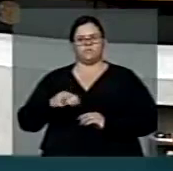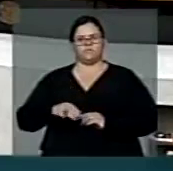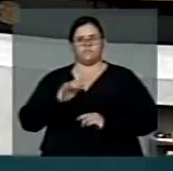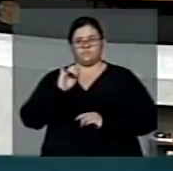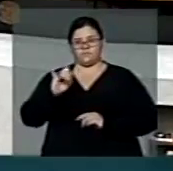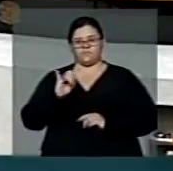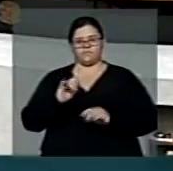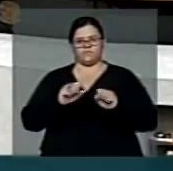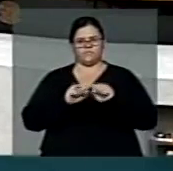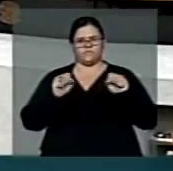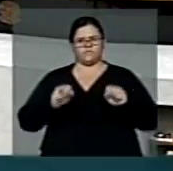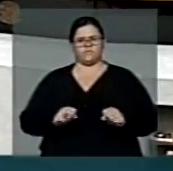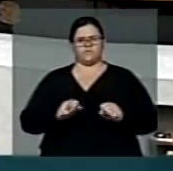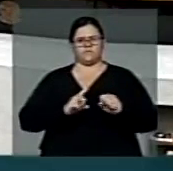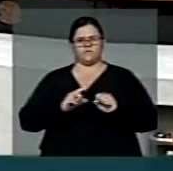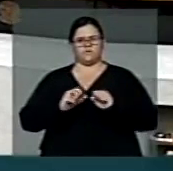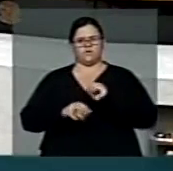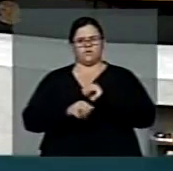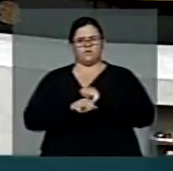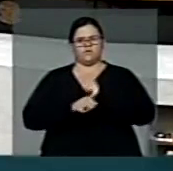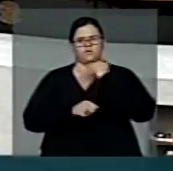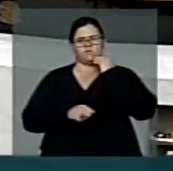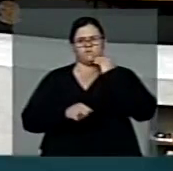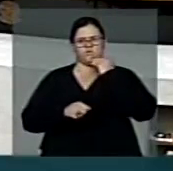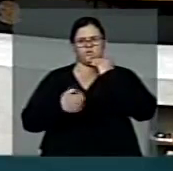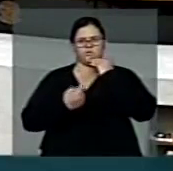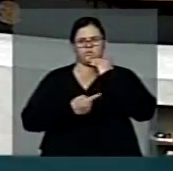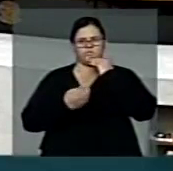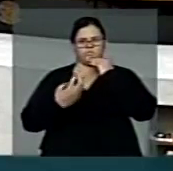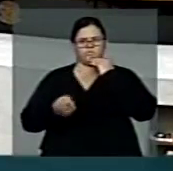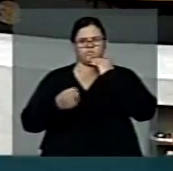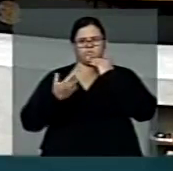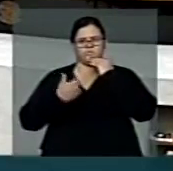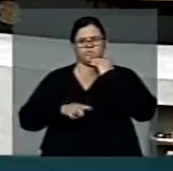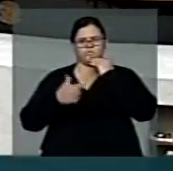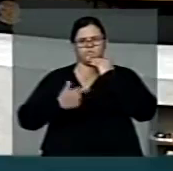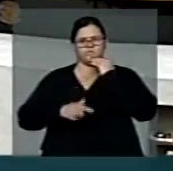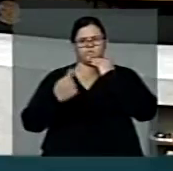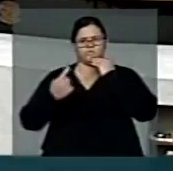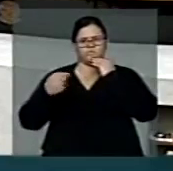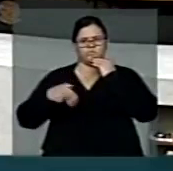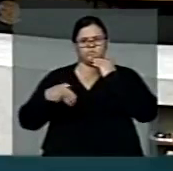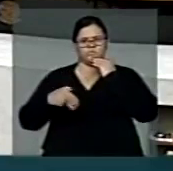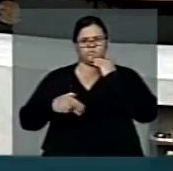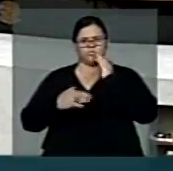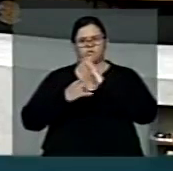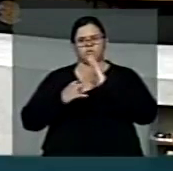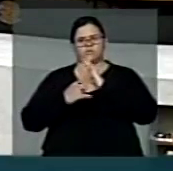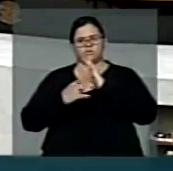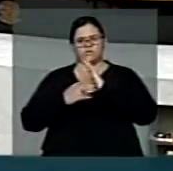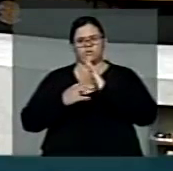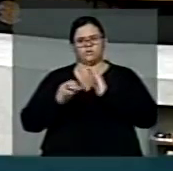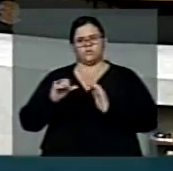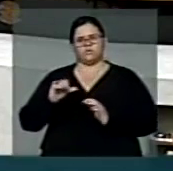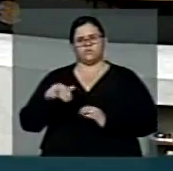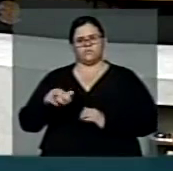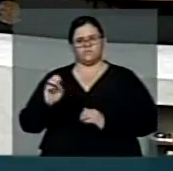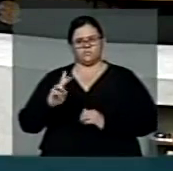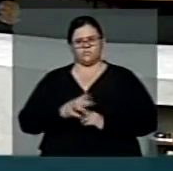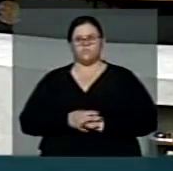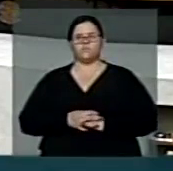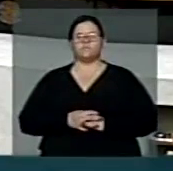que o sistema está travado lá, nós vamos ter que repetir cada vez 1 minuto para até dar os 9 minutos.